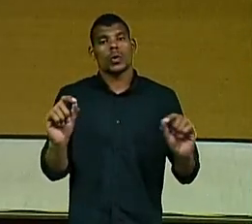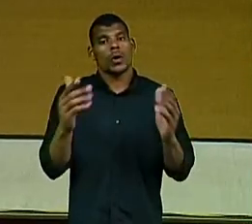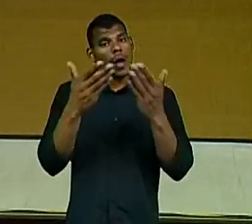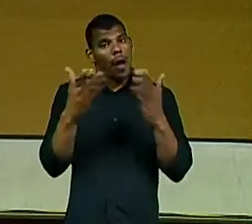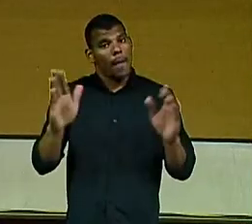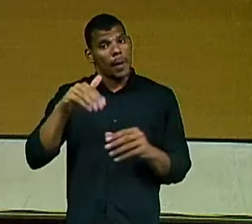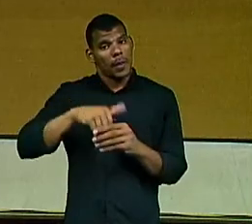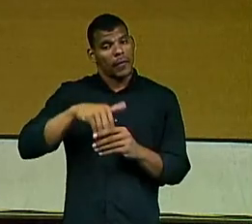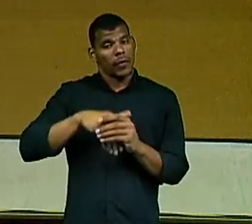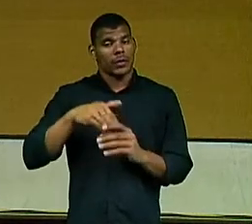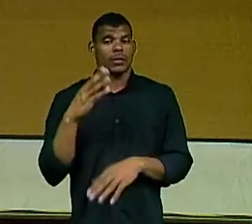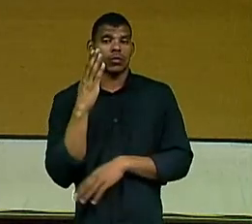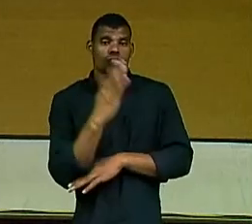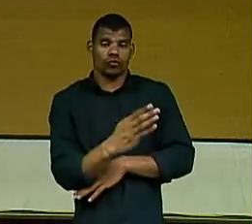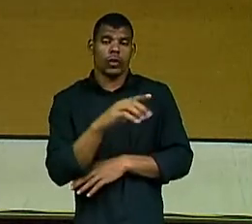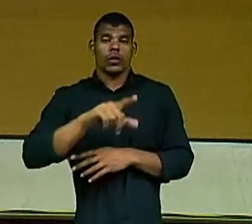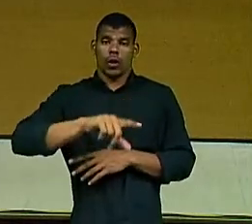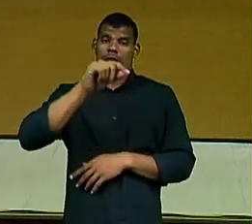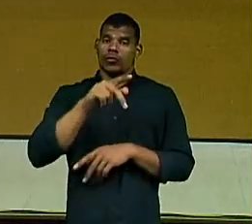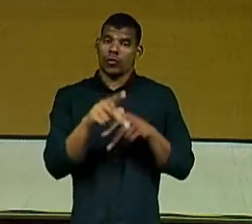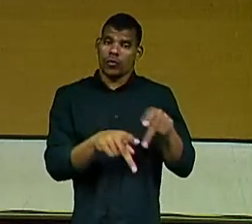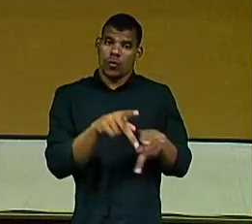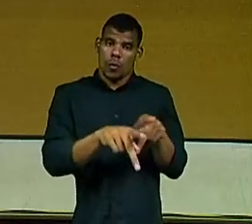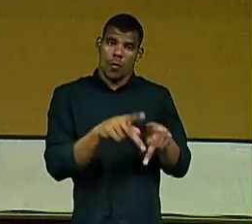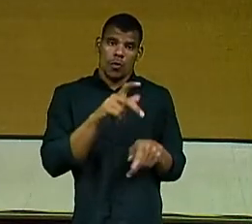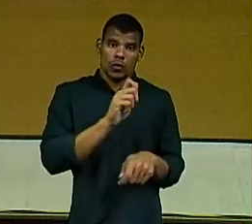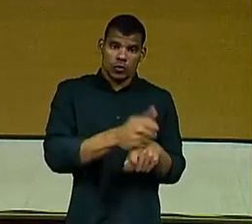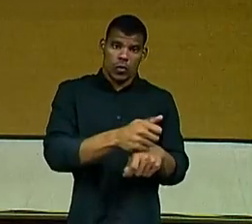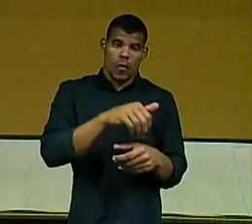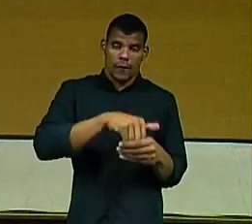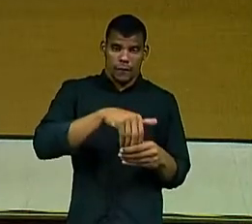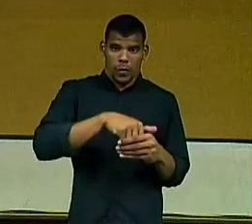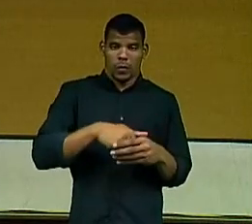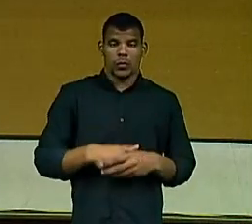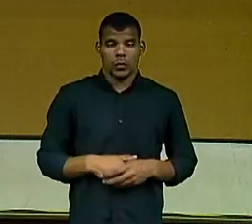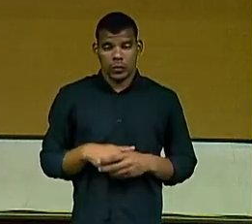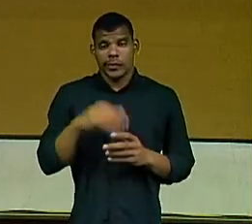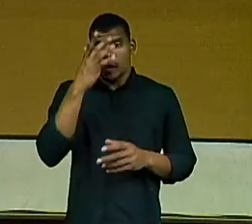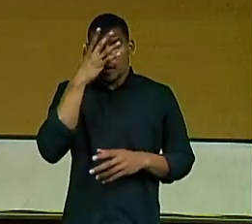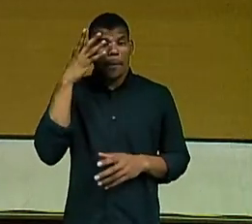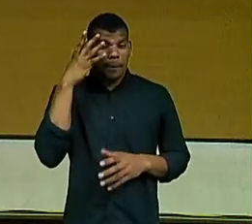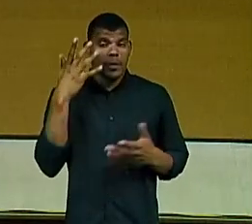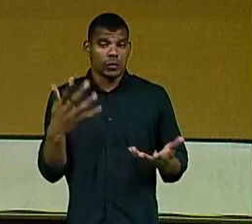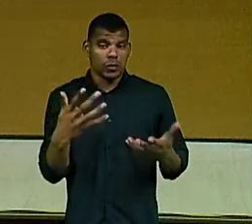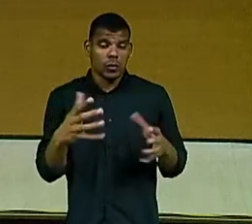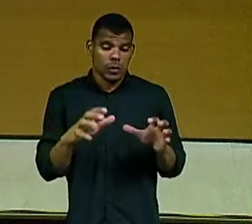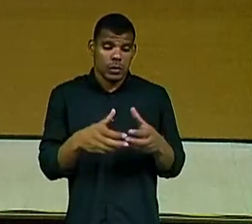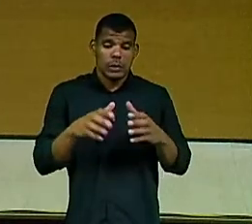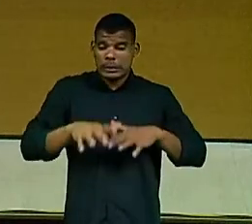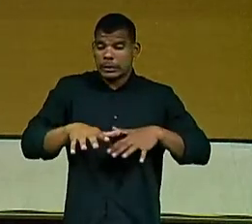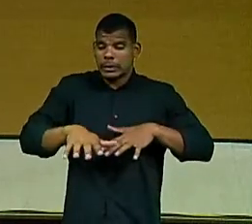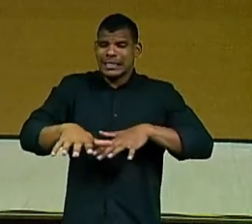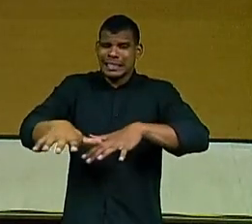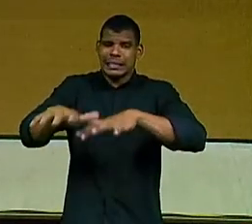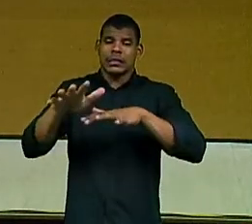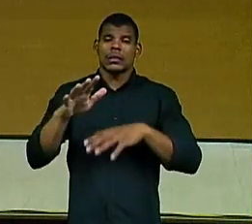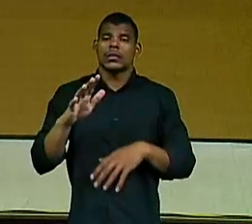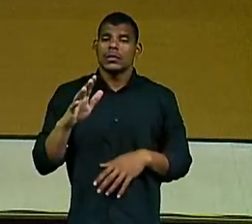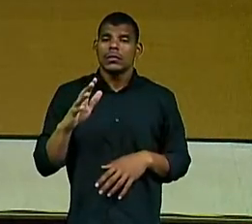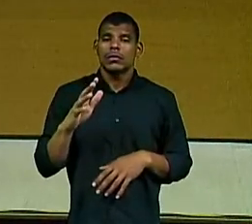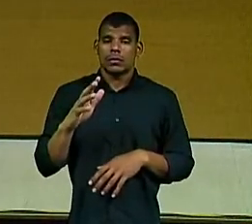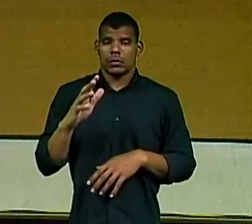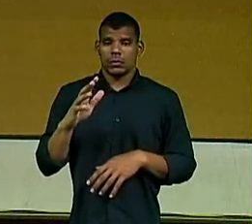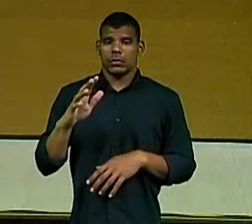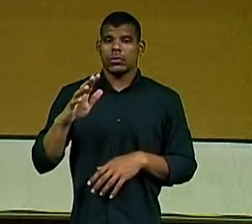voltassem a ser diretas Mas mesmo com a pressão Popular nas ruas as já a pessoa foi um movimento muito importante cai no